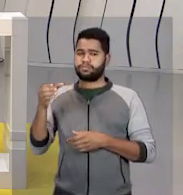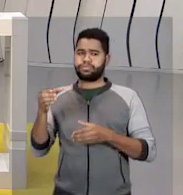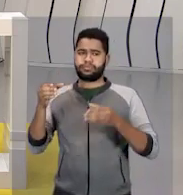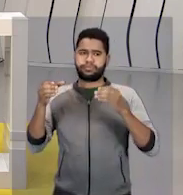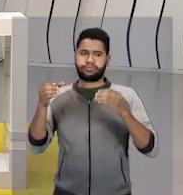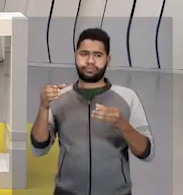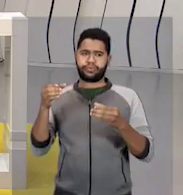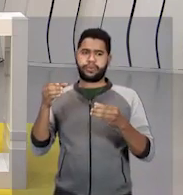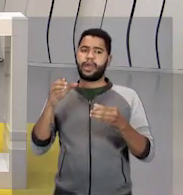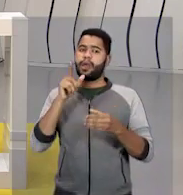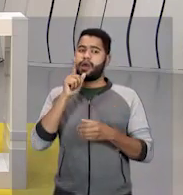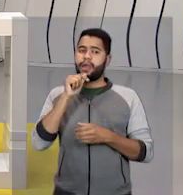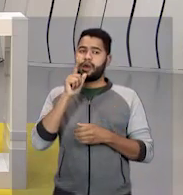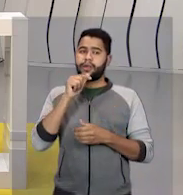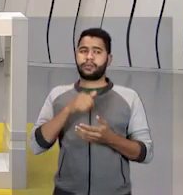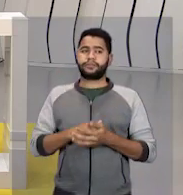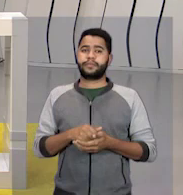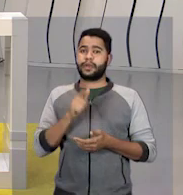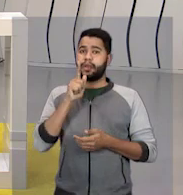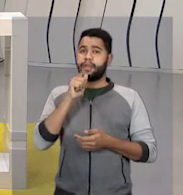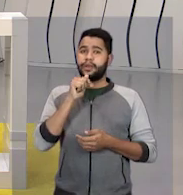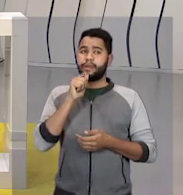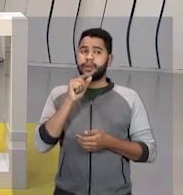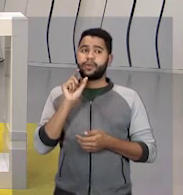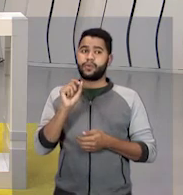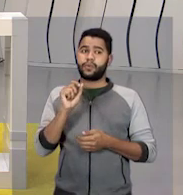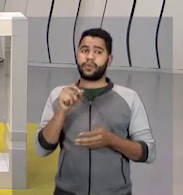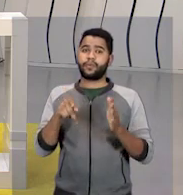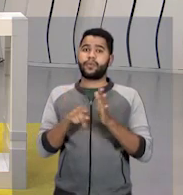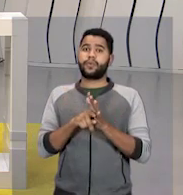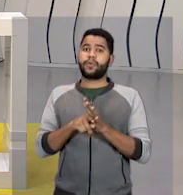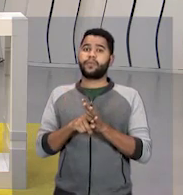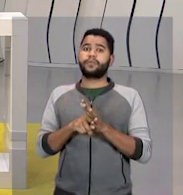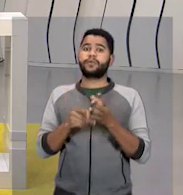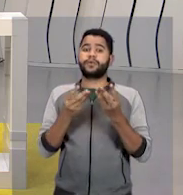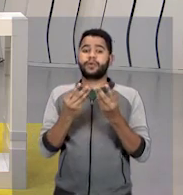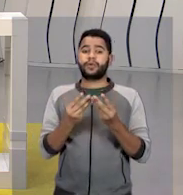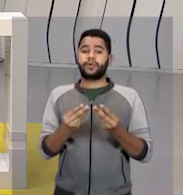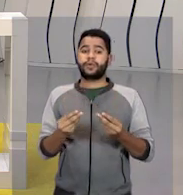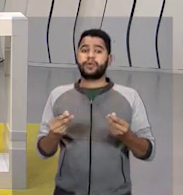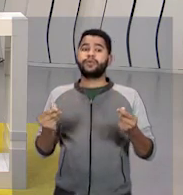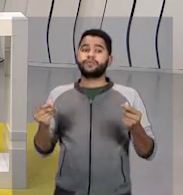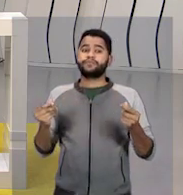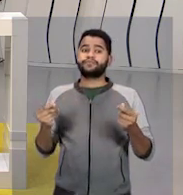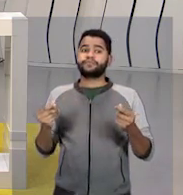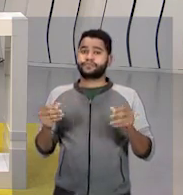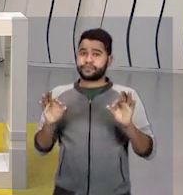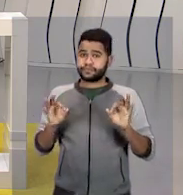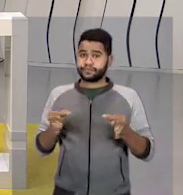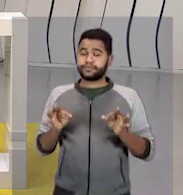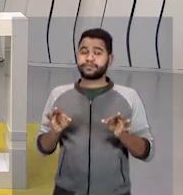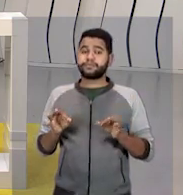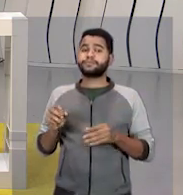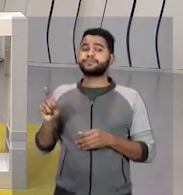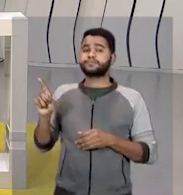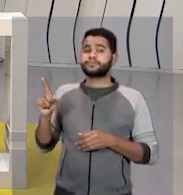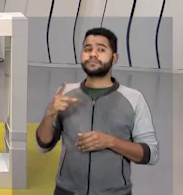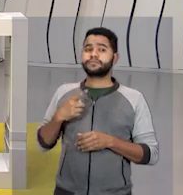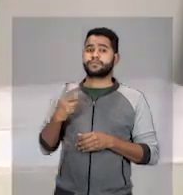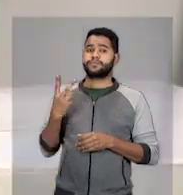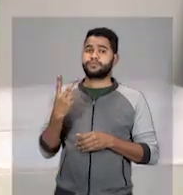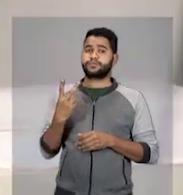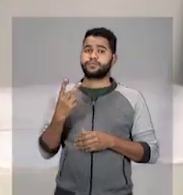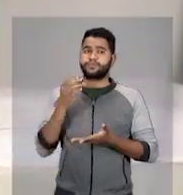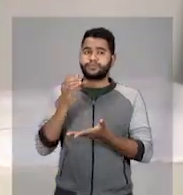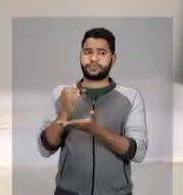gente entende água como sendo um material, uma substância, certo? E aqui nós temos 2